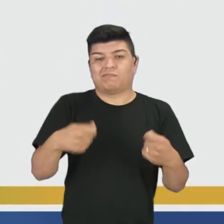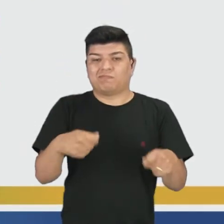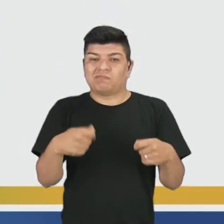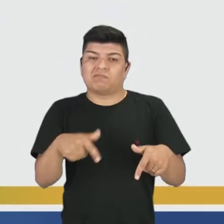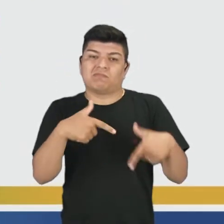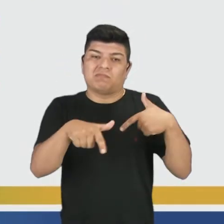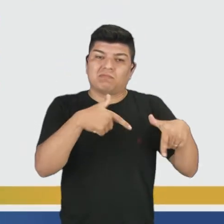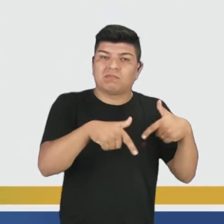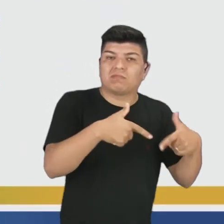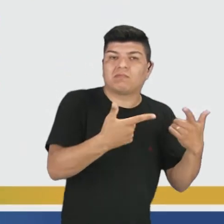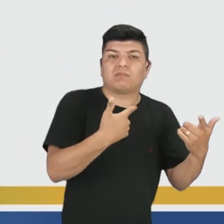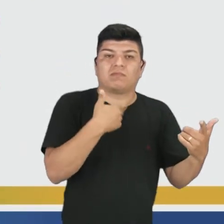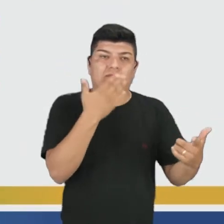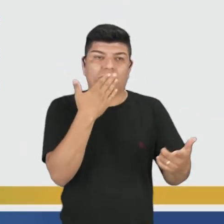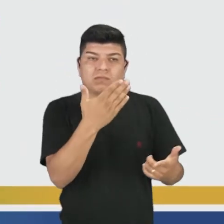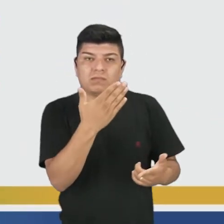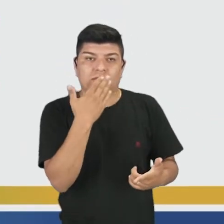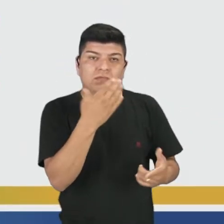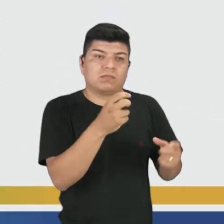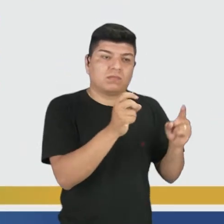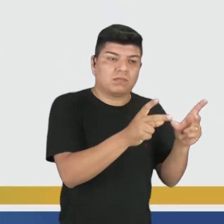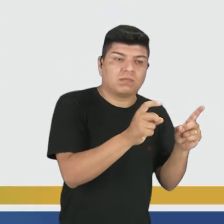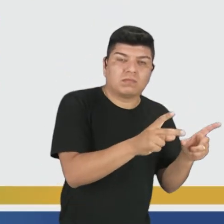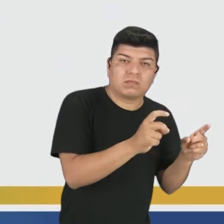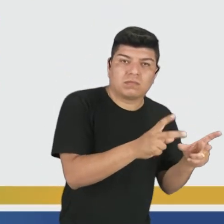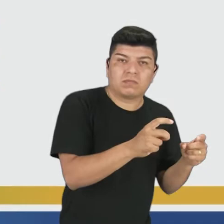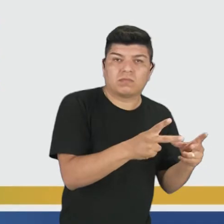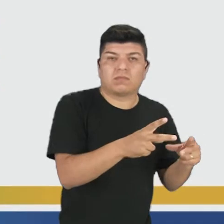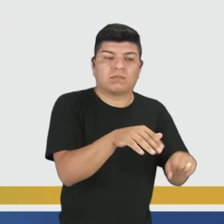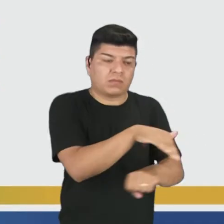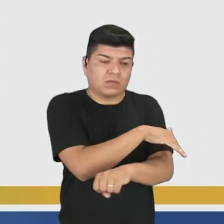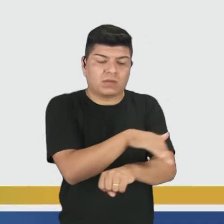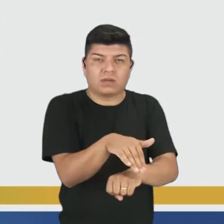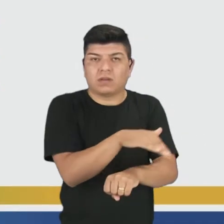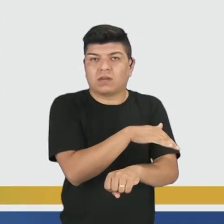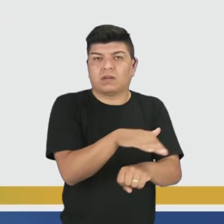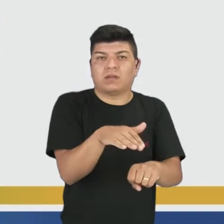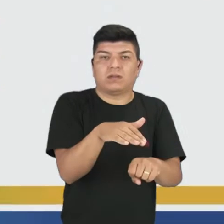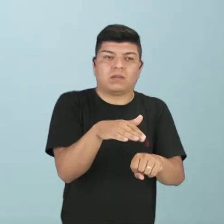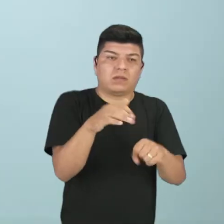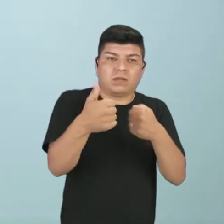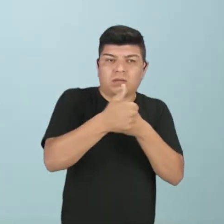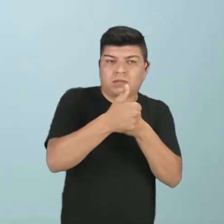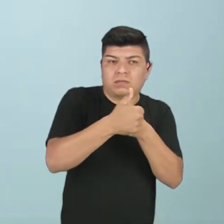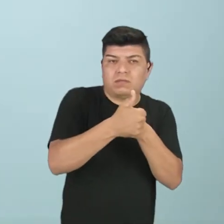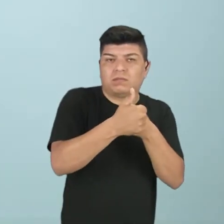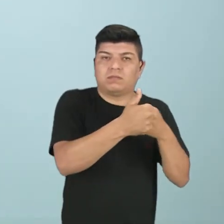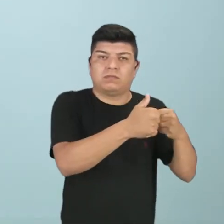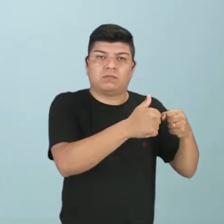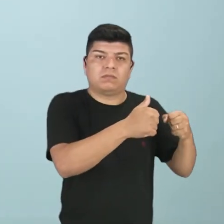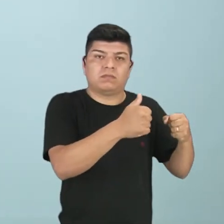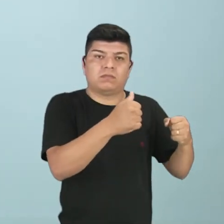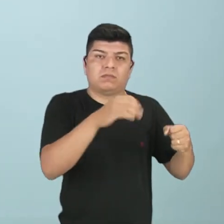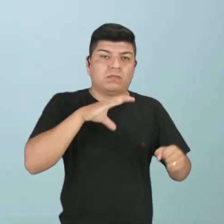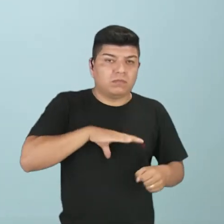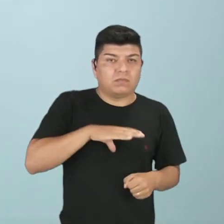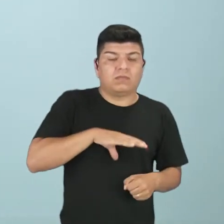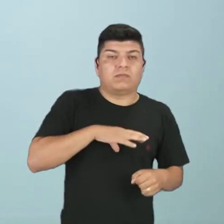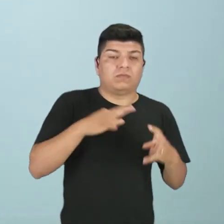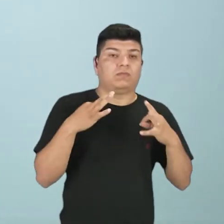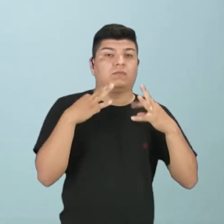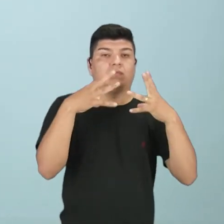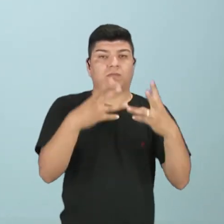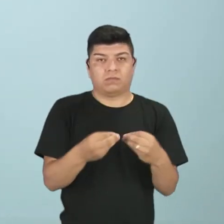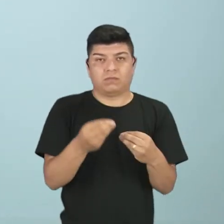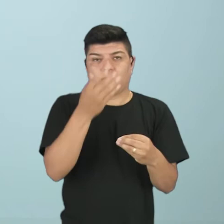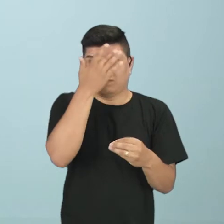bico, fazer ali a sua vendazinha do meio de rua, ali na esquina da cidade. Tudo isso vai